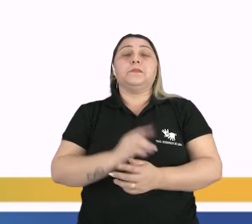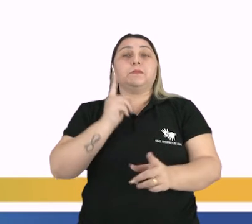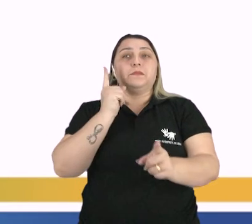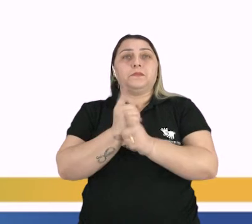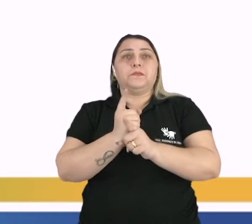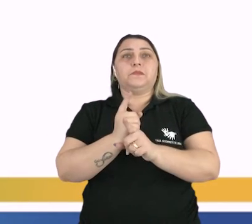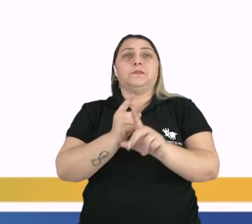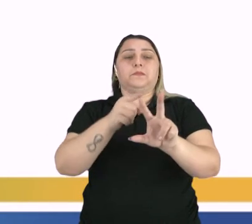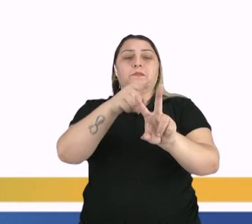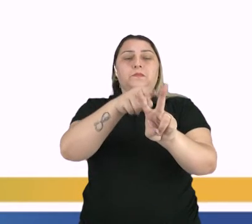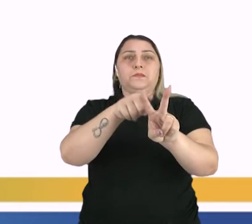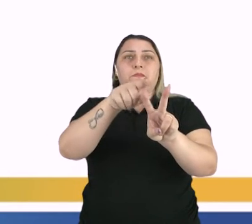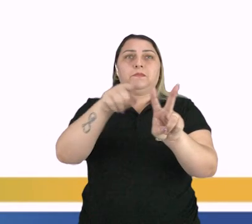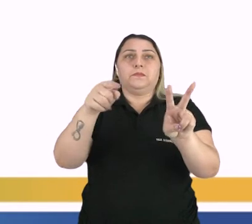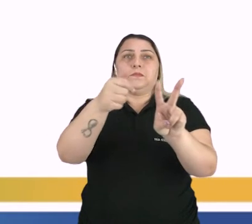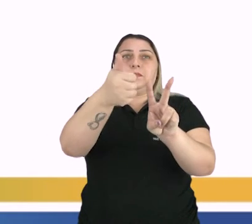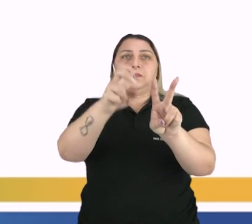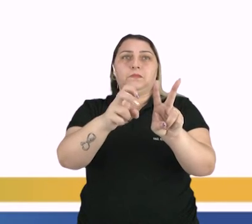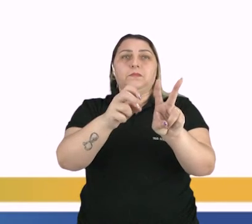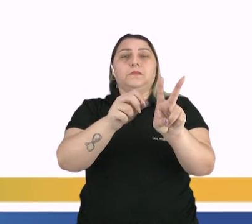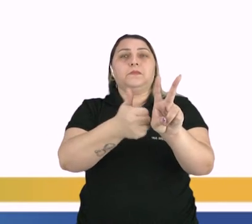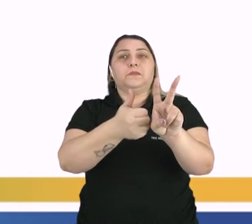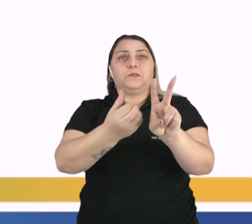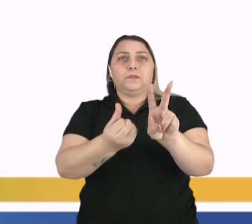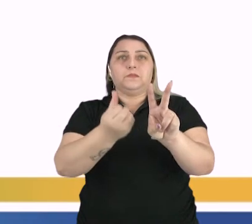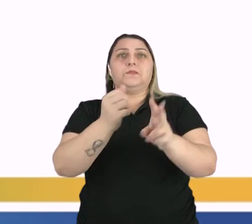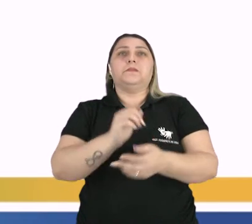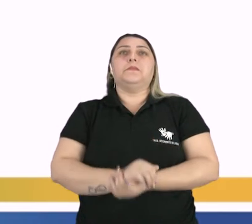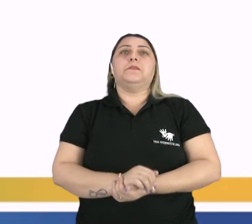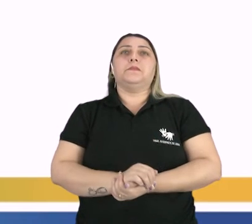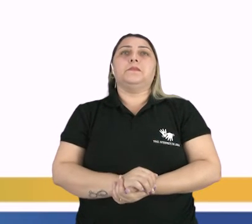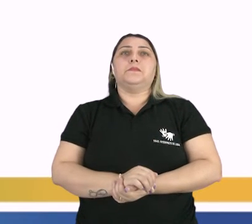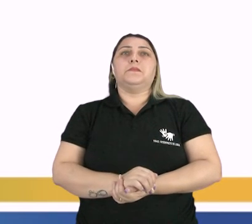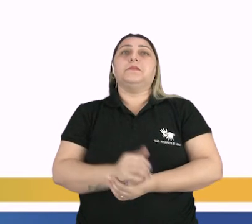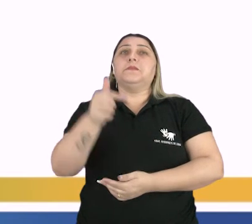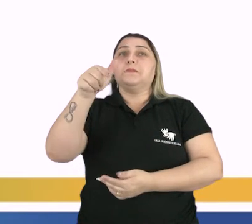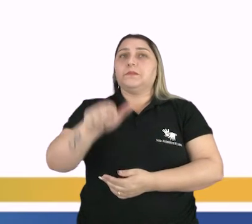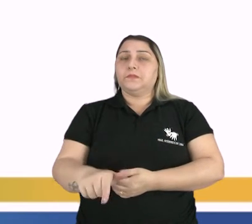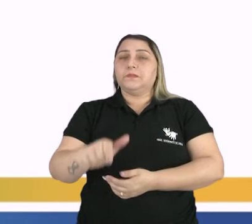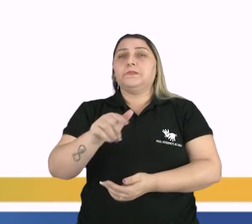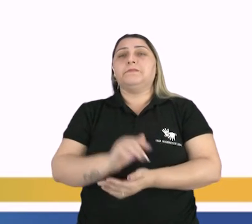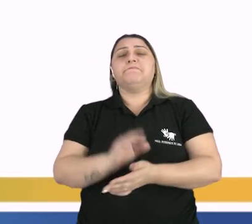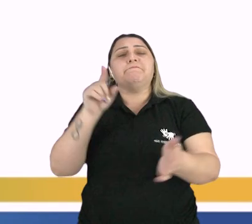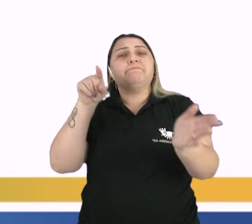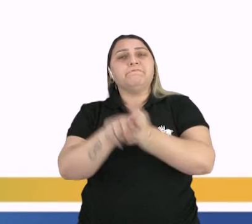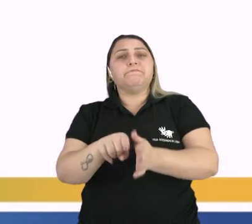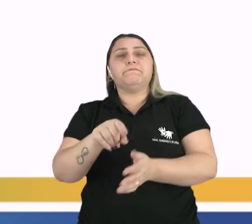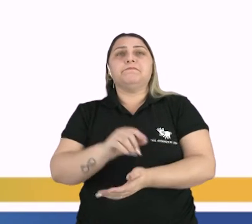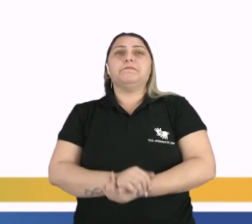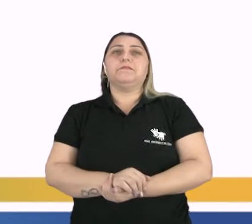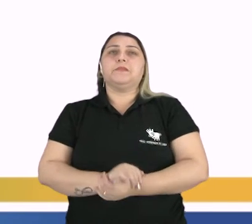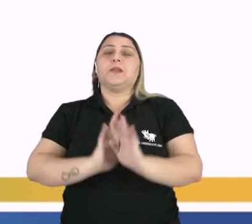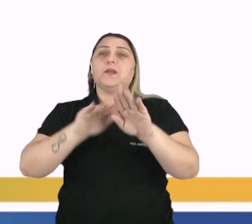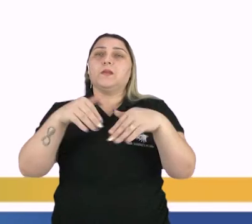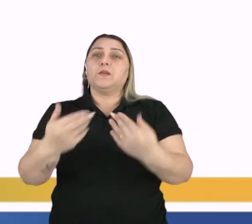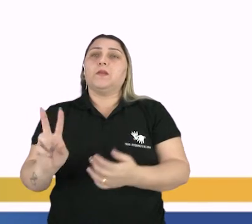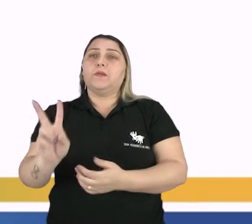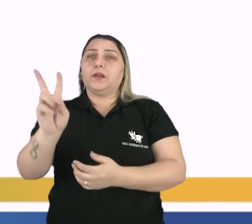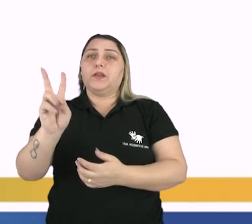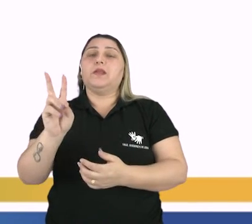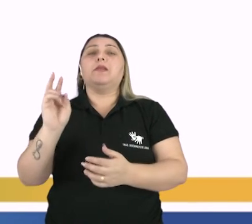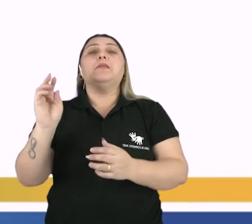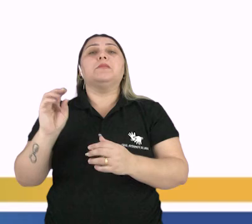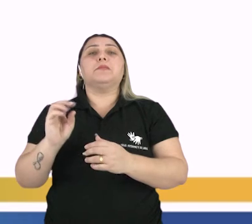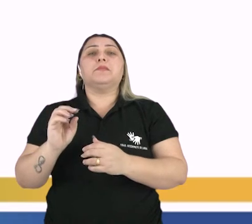encontramos raiz de 15 sobre 16. De novo vem aquela pergunta, né? Qual é o valor que nós